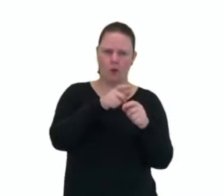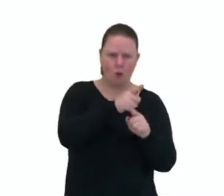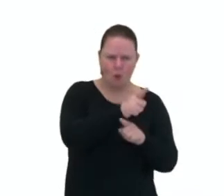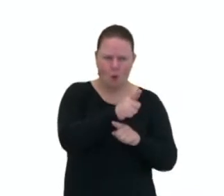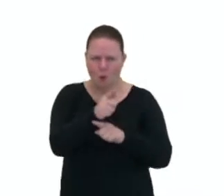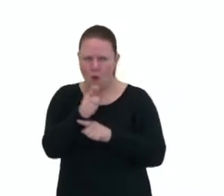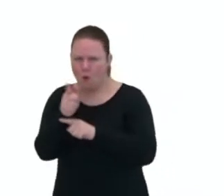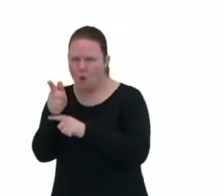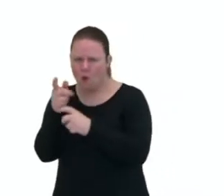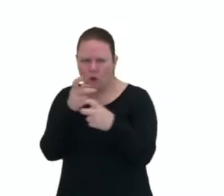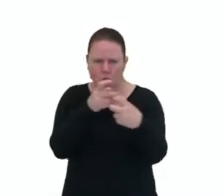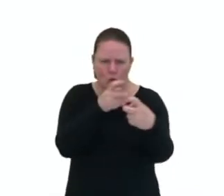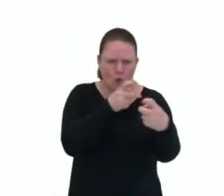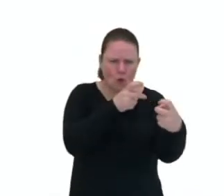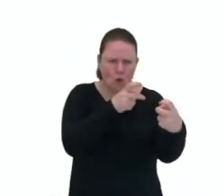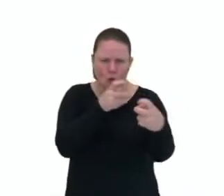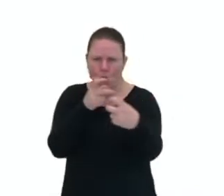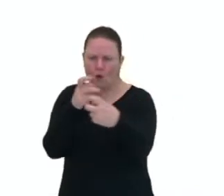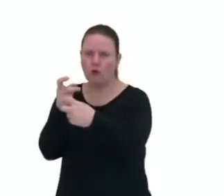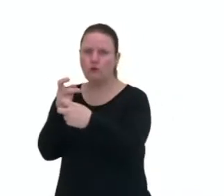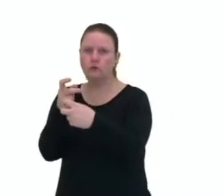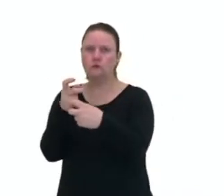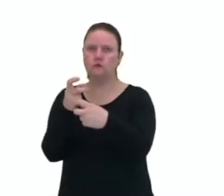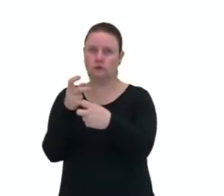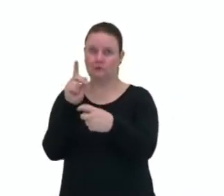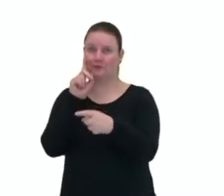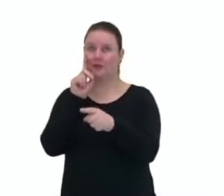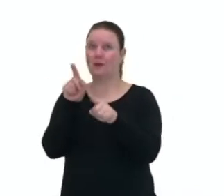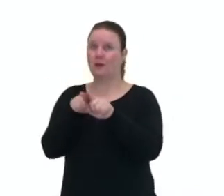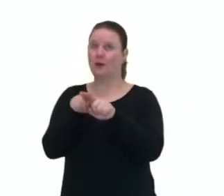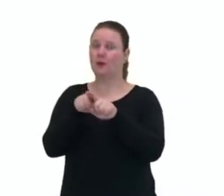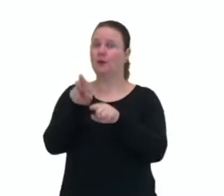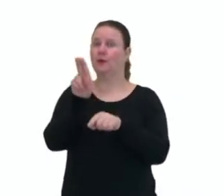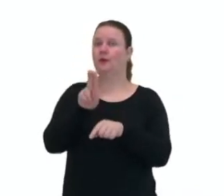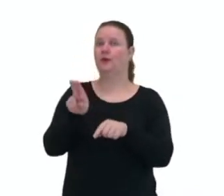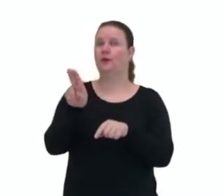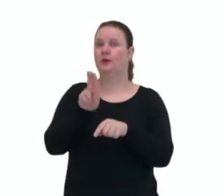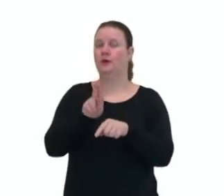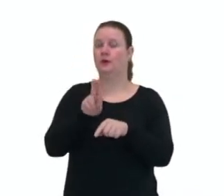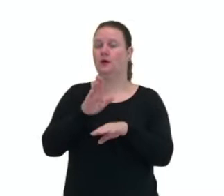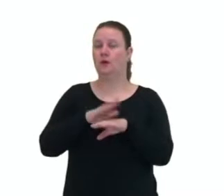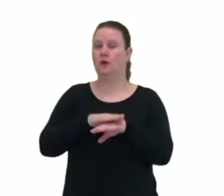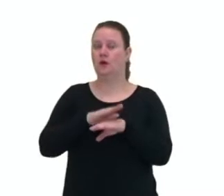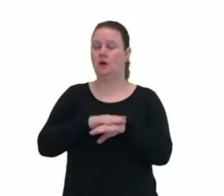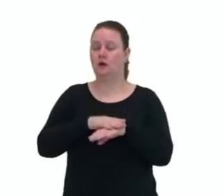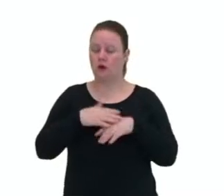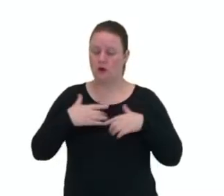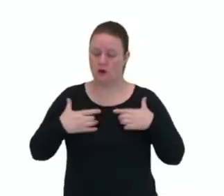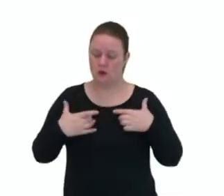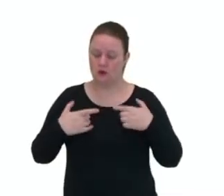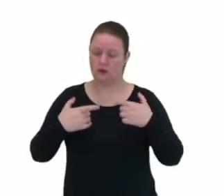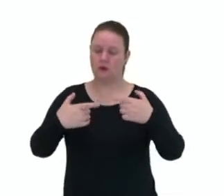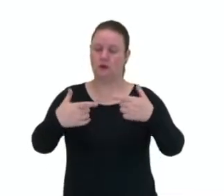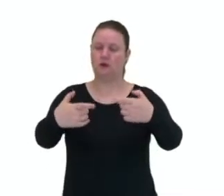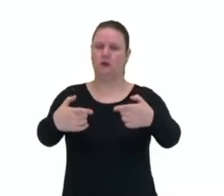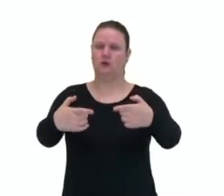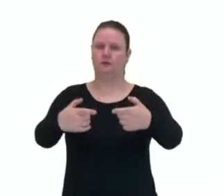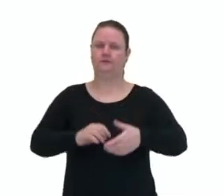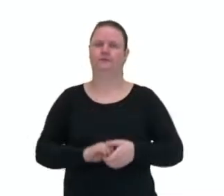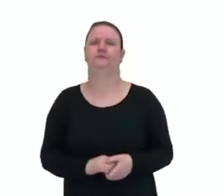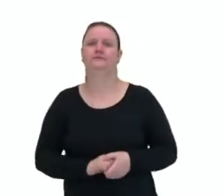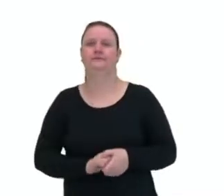forma dos combates nas guerras, passando a ser utilizada como uma das principais armas durante